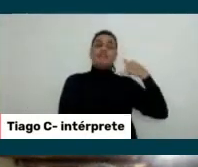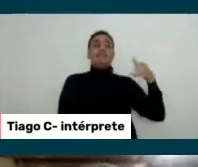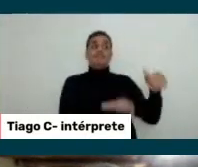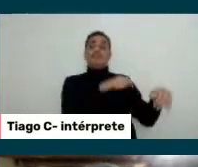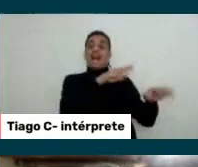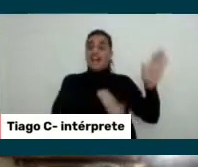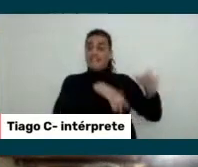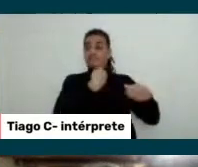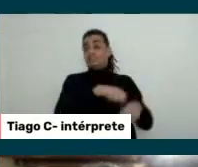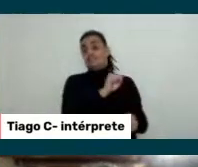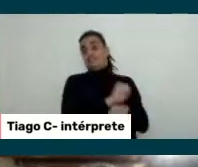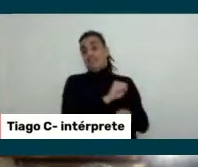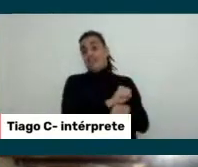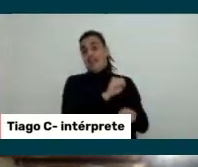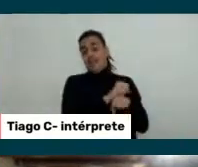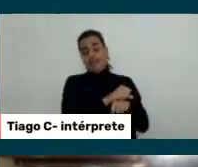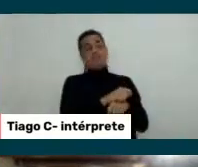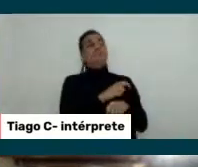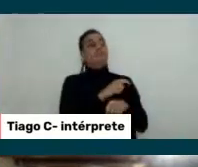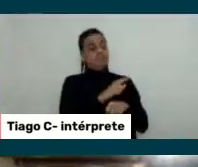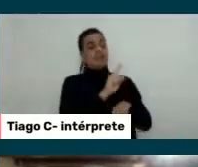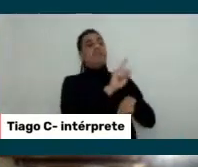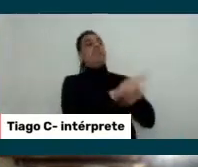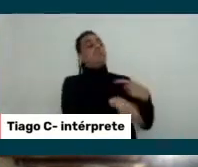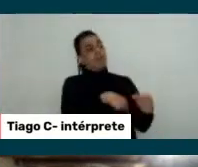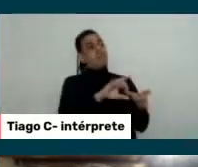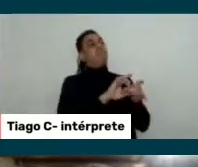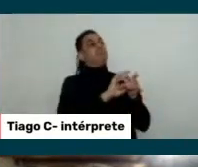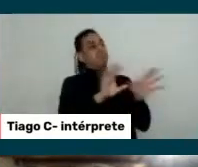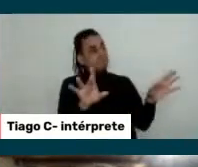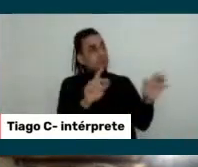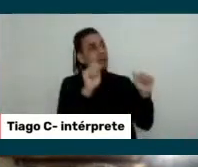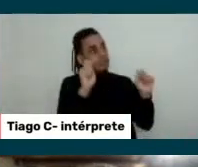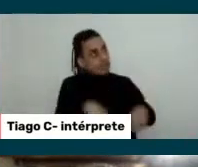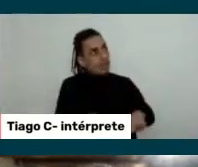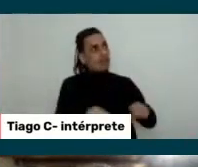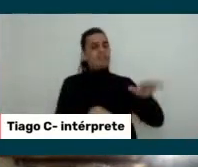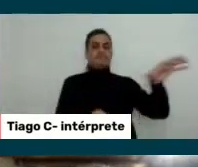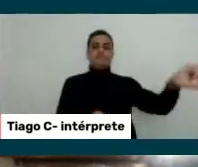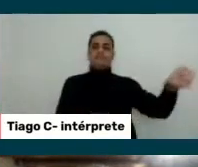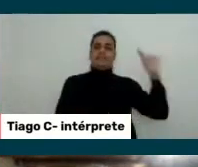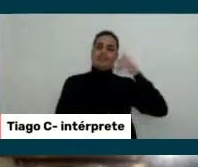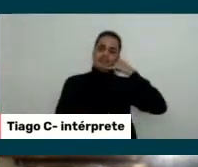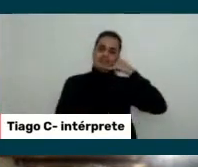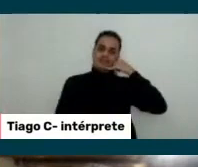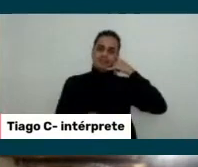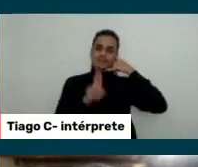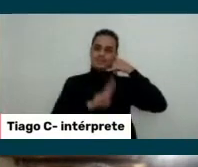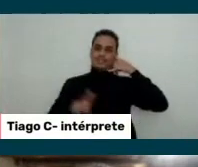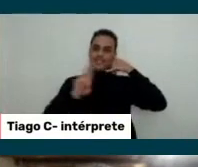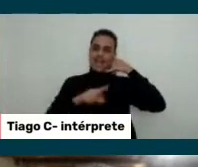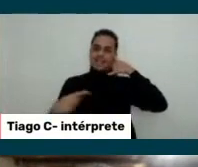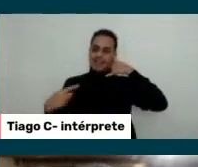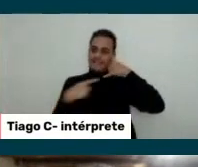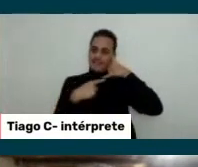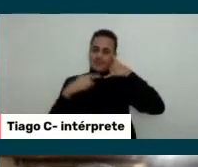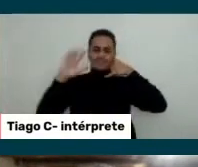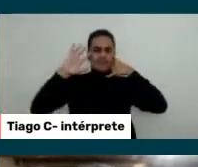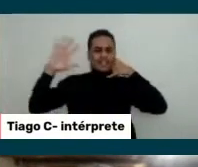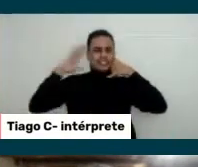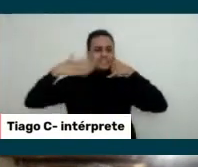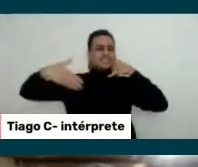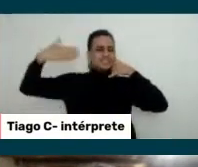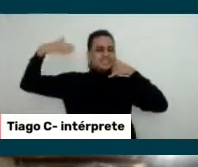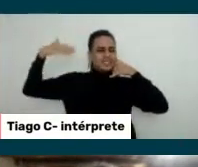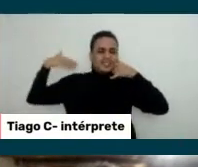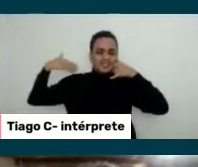sua vez para ir fazer uso daquele aparelho, né? Então, provavelmente, naquele momento ali, as